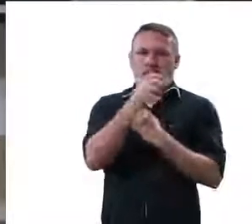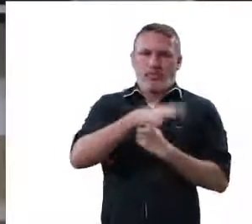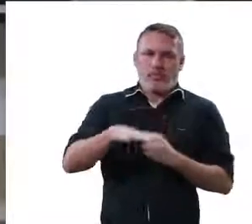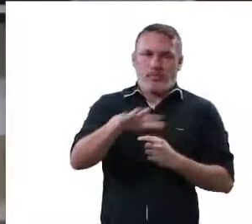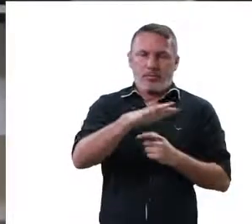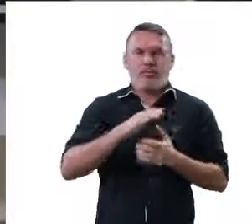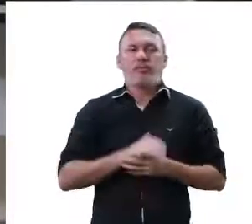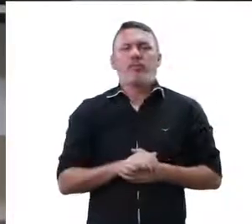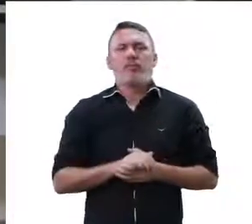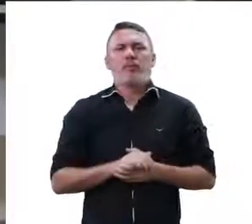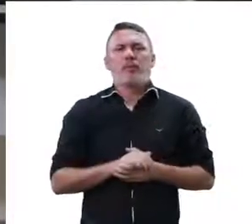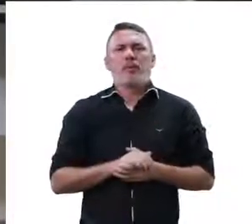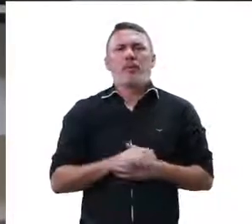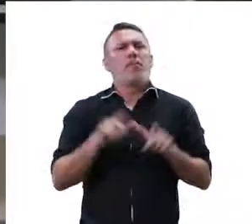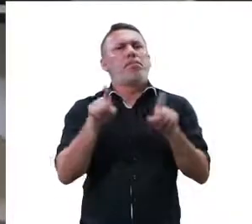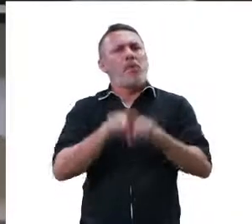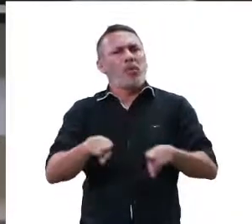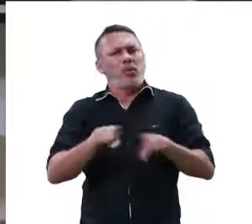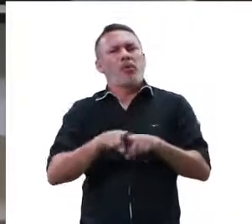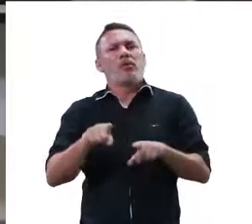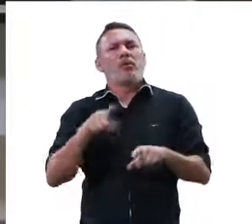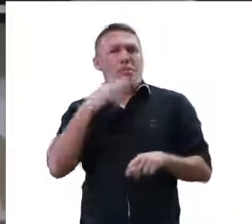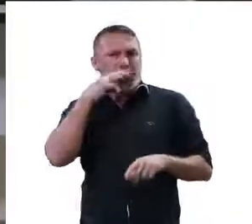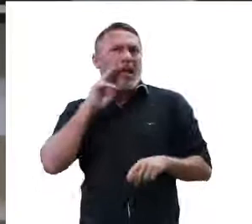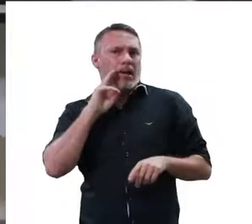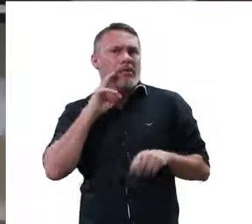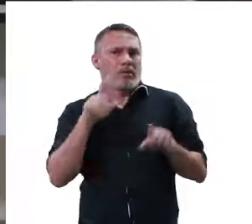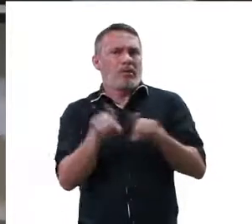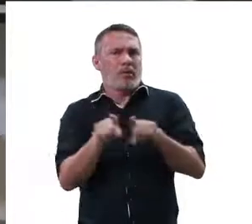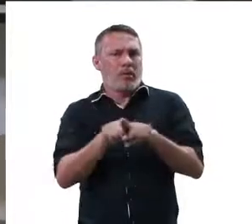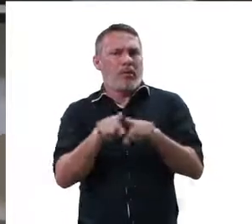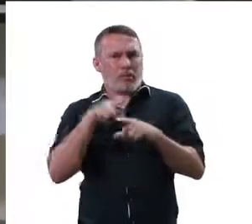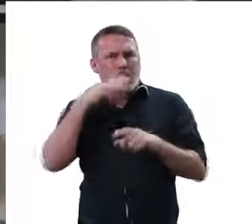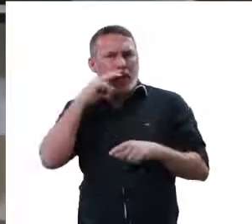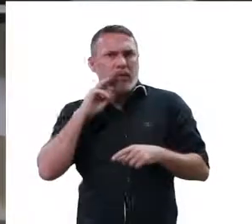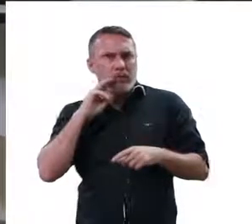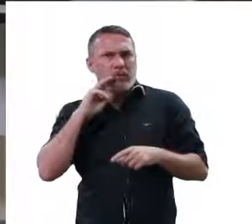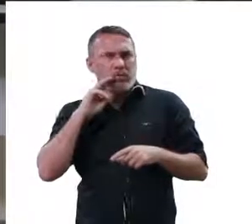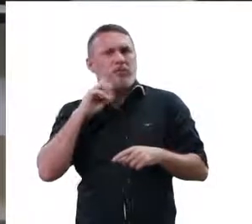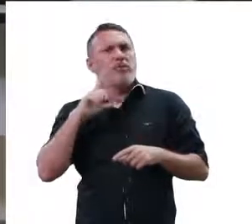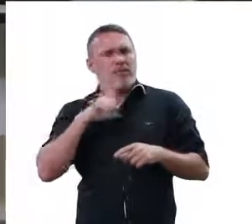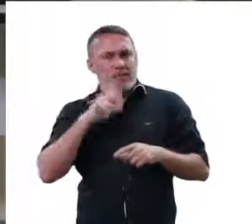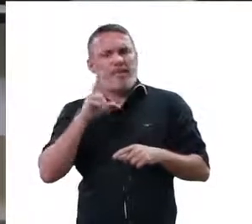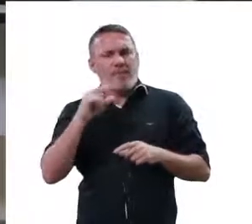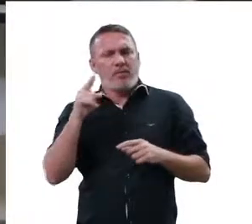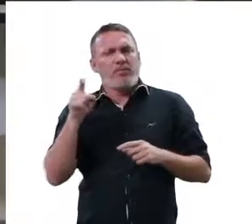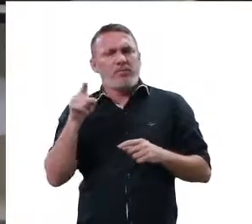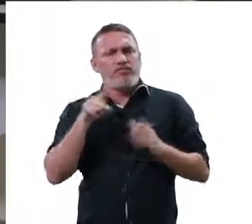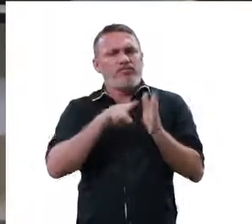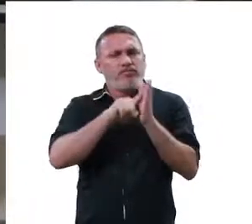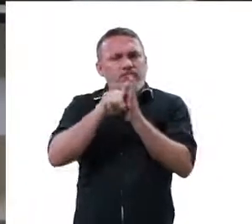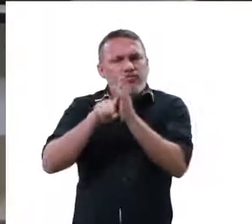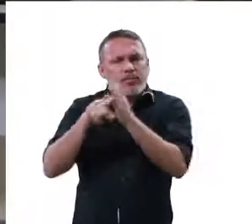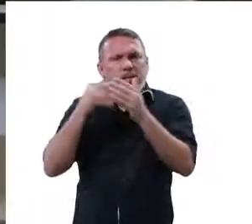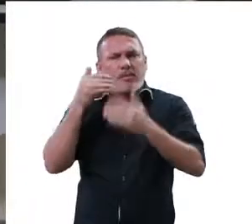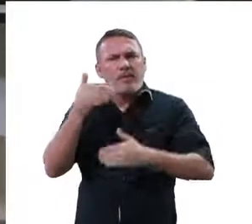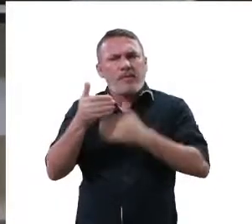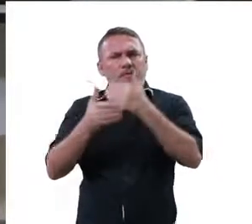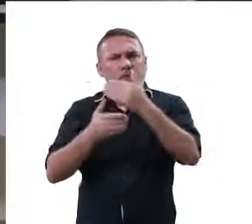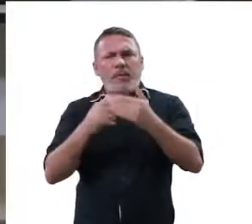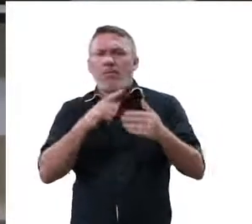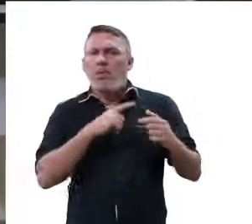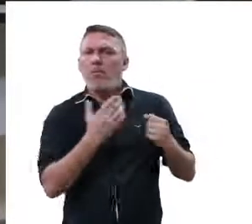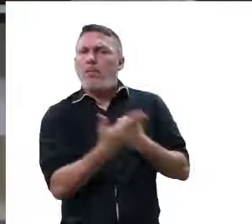O mesmo acontece, por exemplo, com a questão com o marxismo. Né? O Marx ele também vai desenvolver